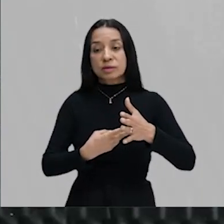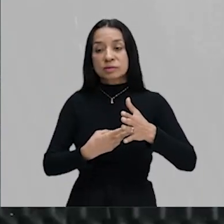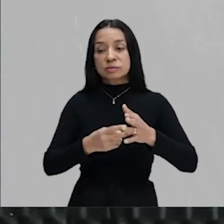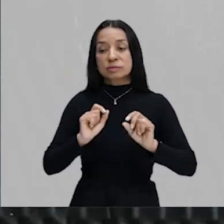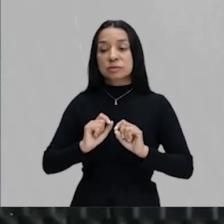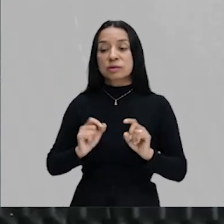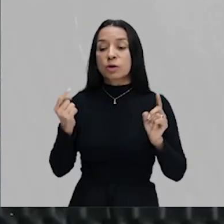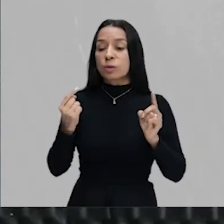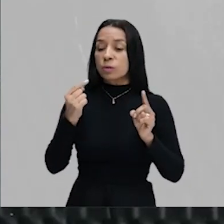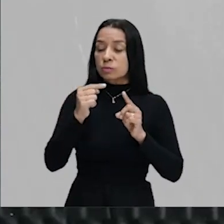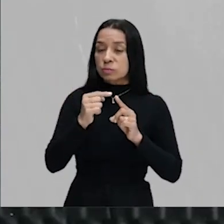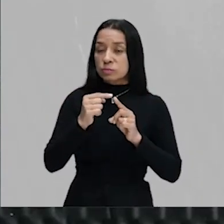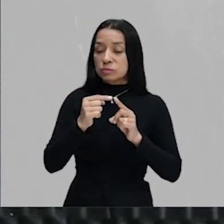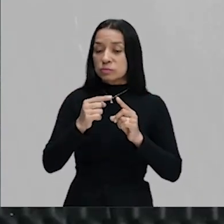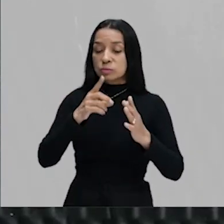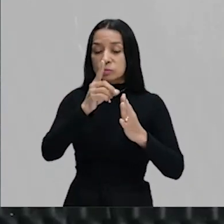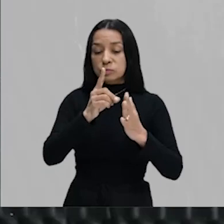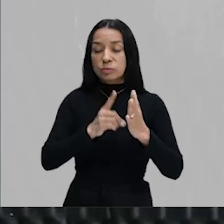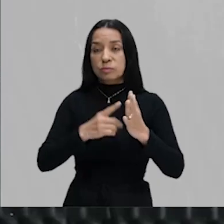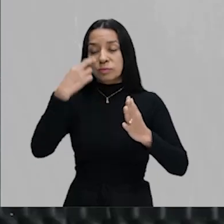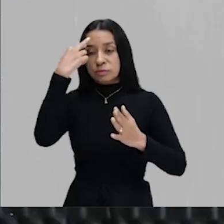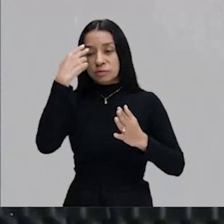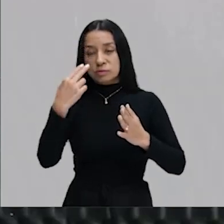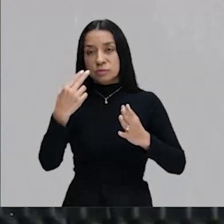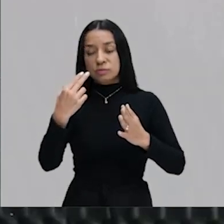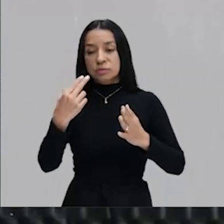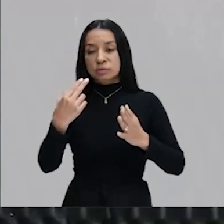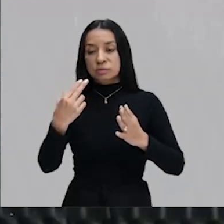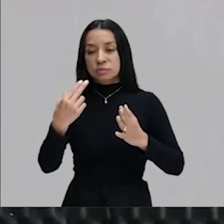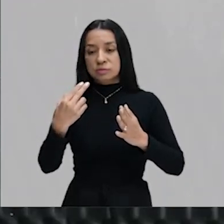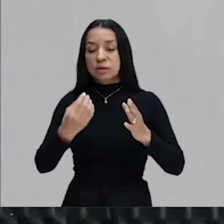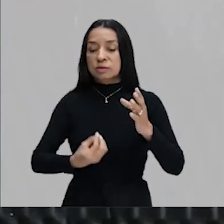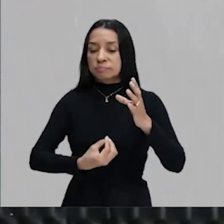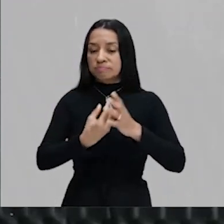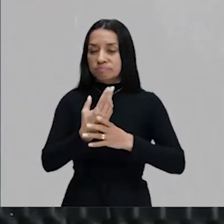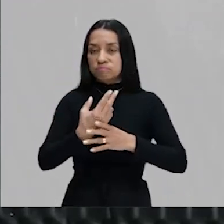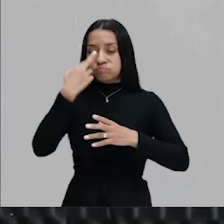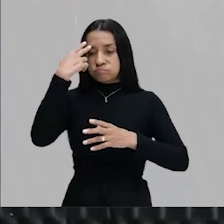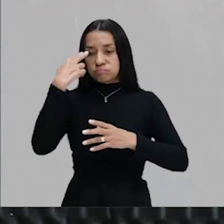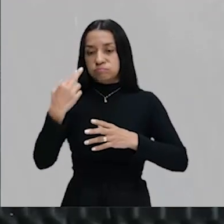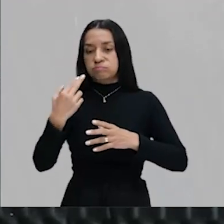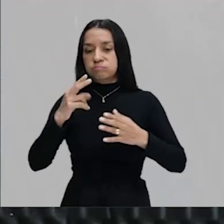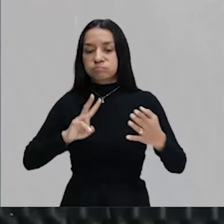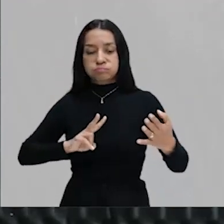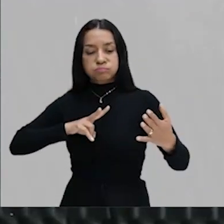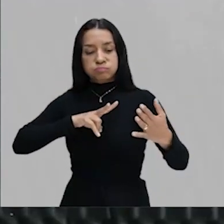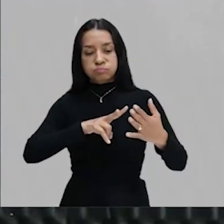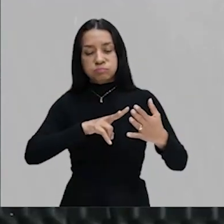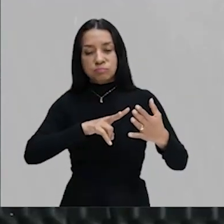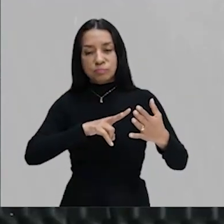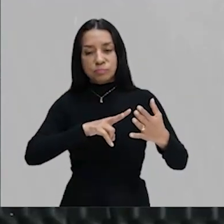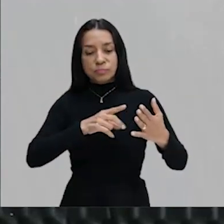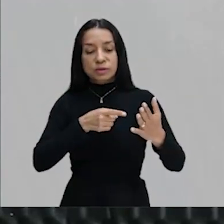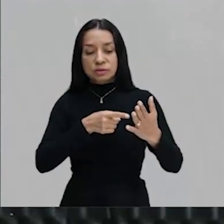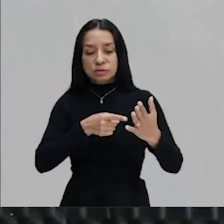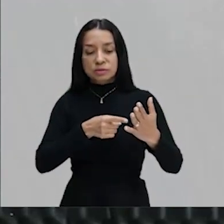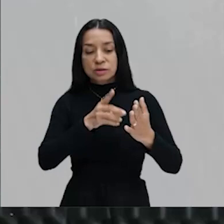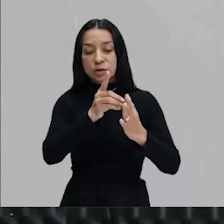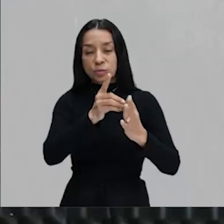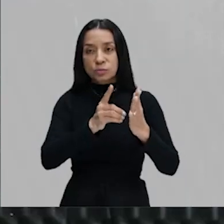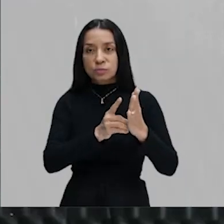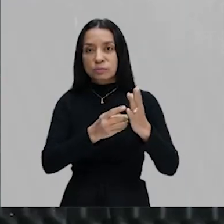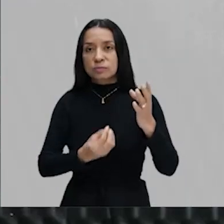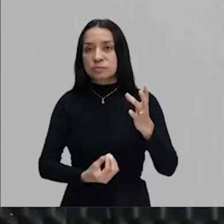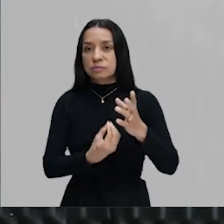vista do documento histórico, do ponto de vista da fonte histórica, o fato da Bíblia ser um documento, ser